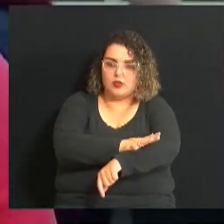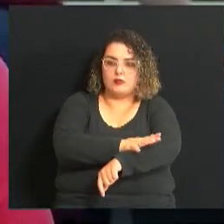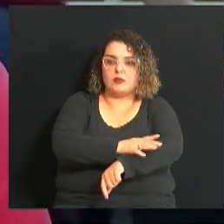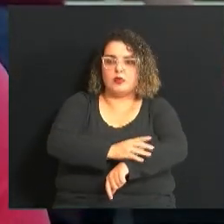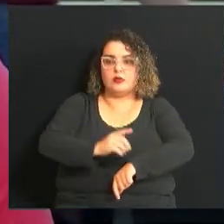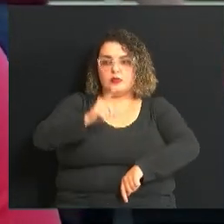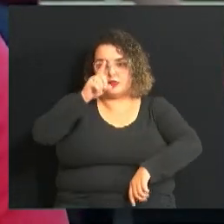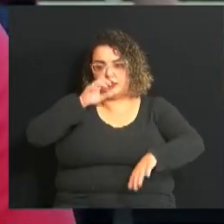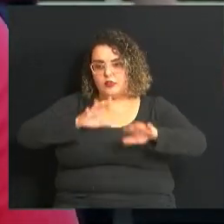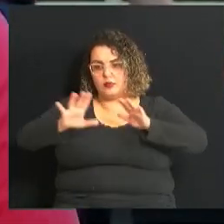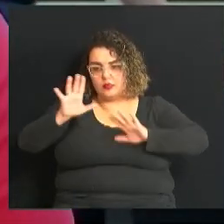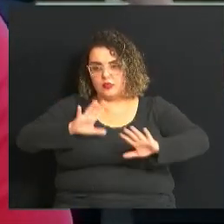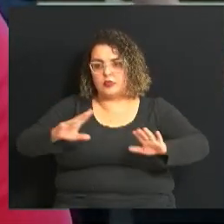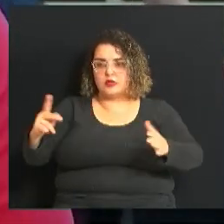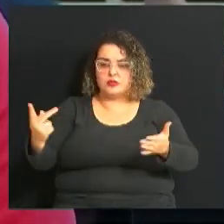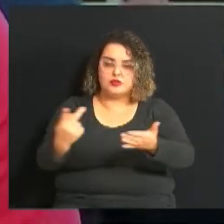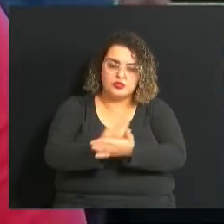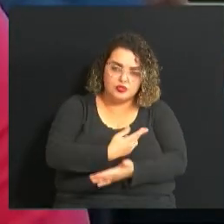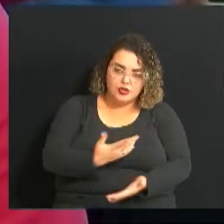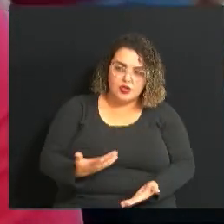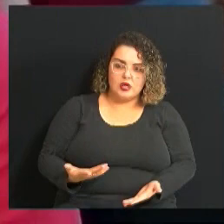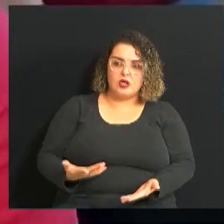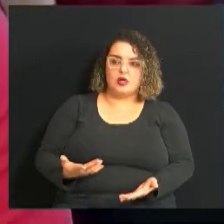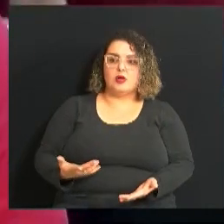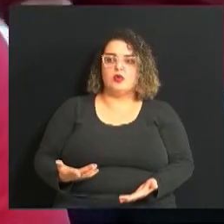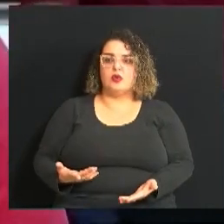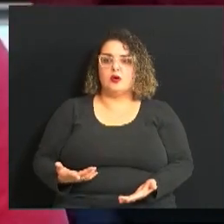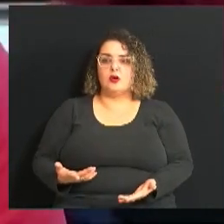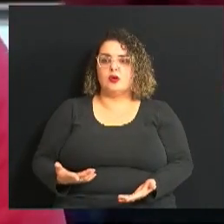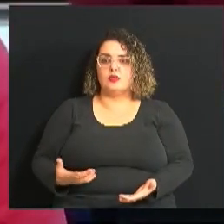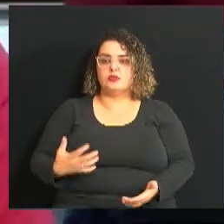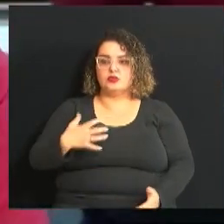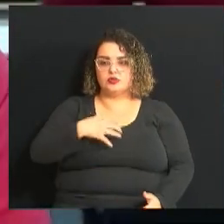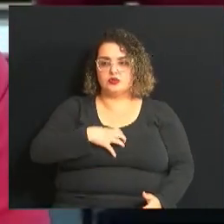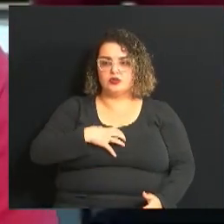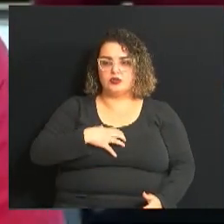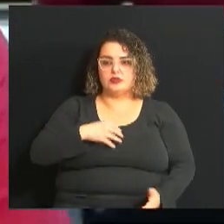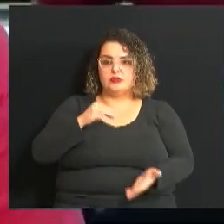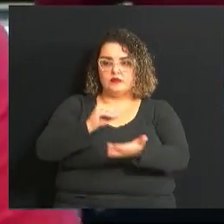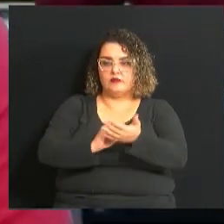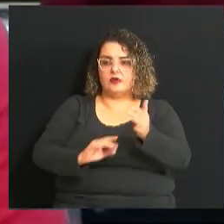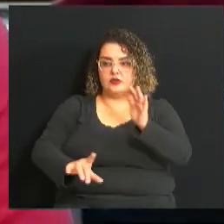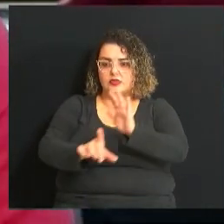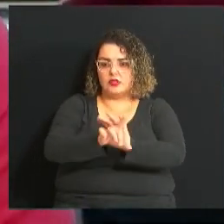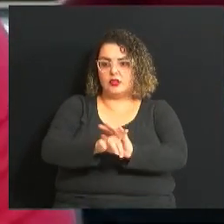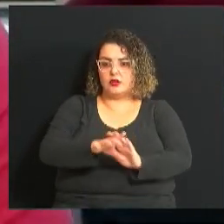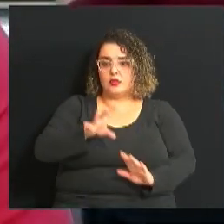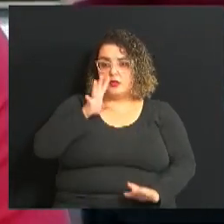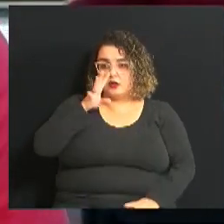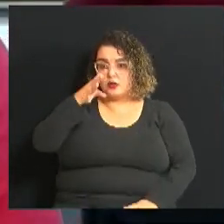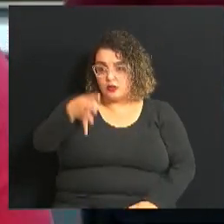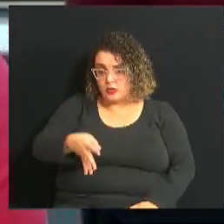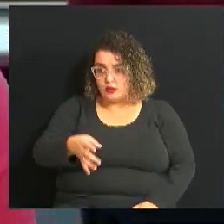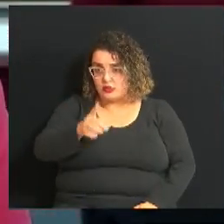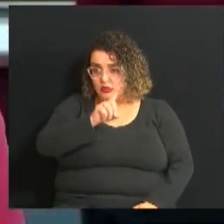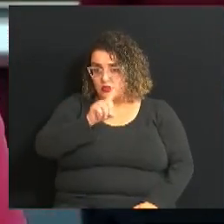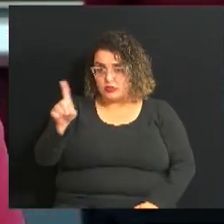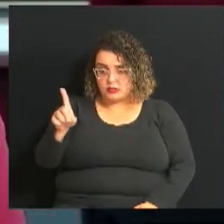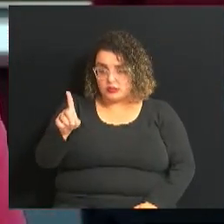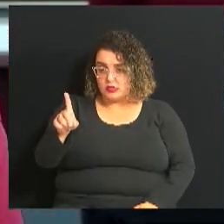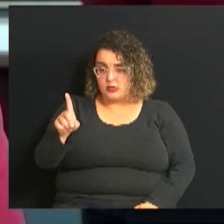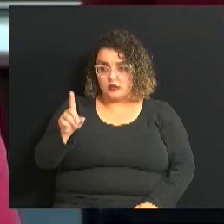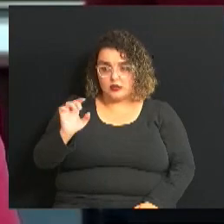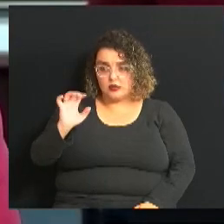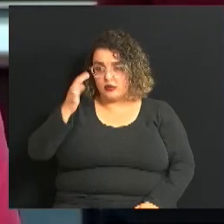contra erros né contra cometimentos de forma ilegal porque quando você acusa uma pessoa que a pessoa não cometeu crime e